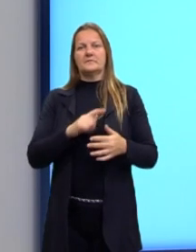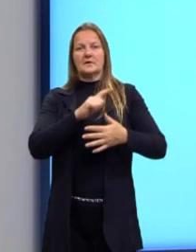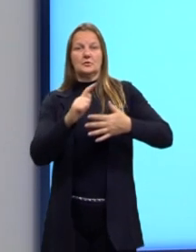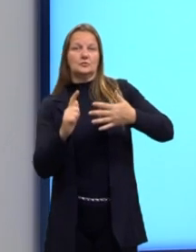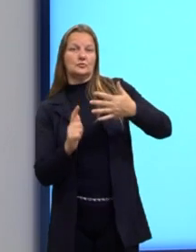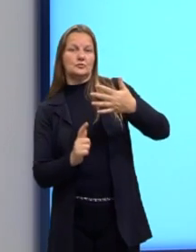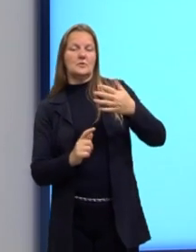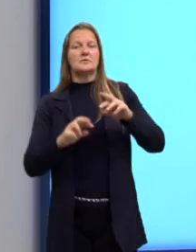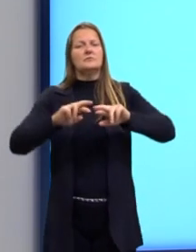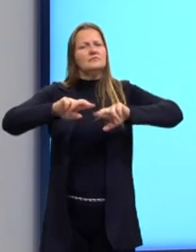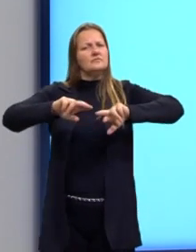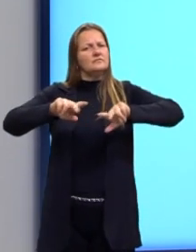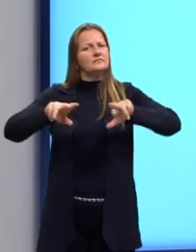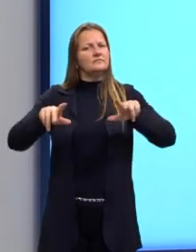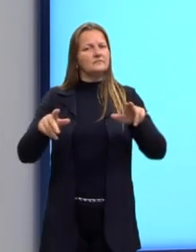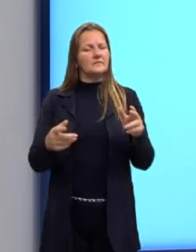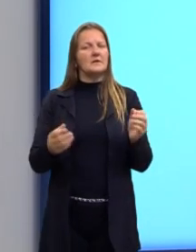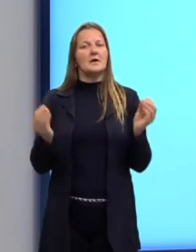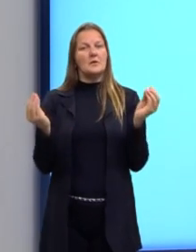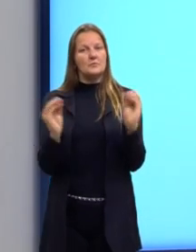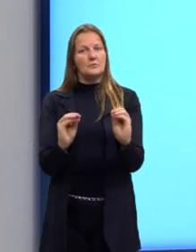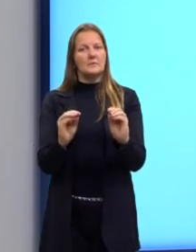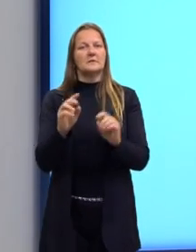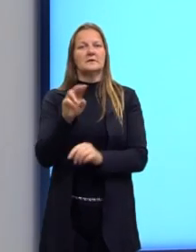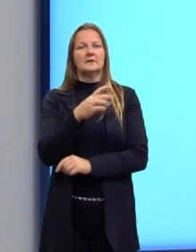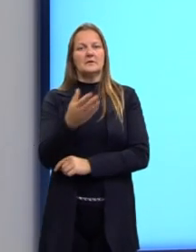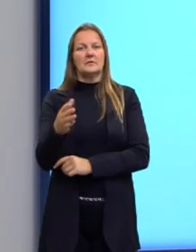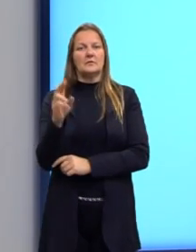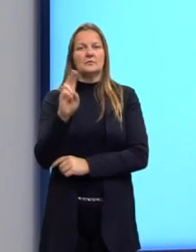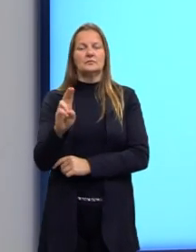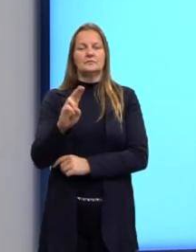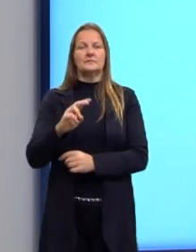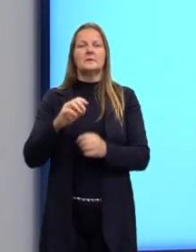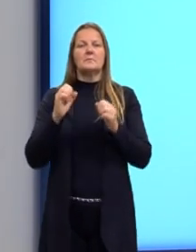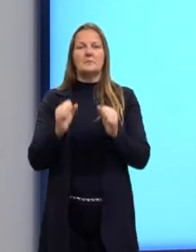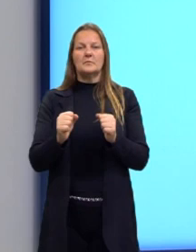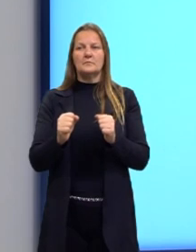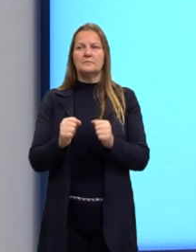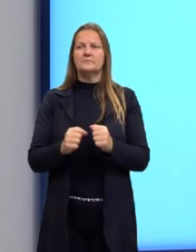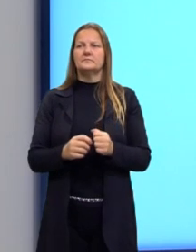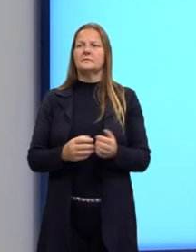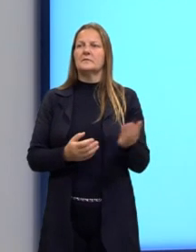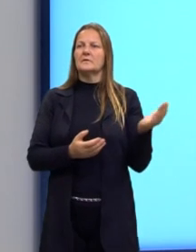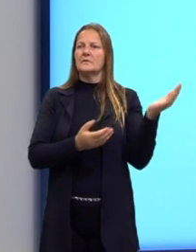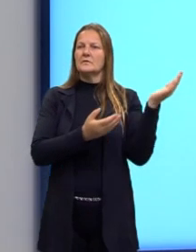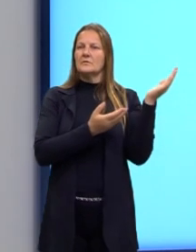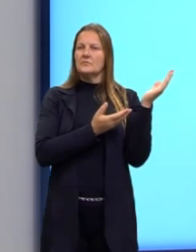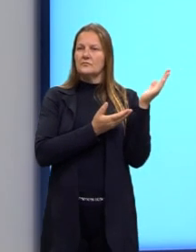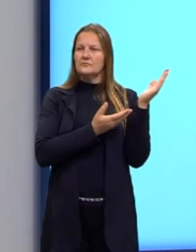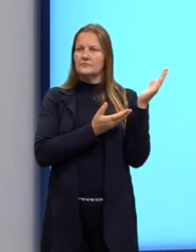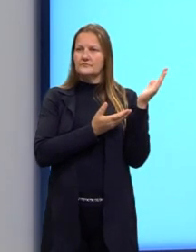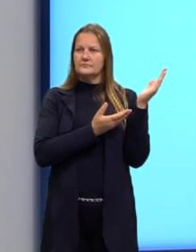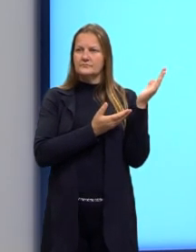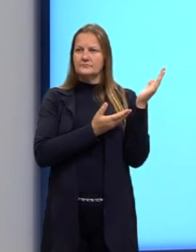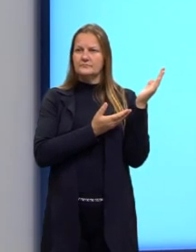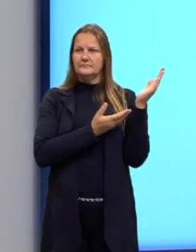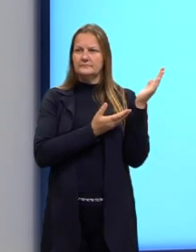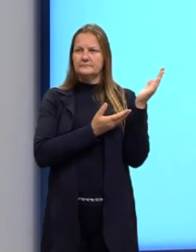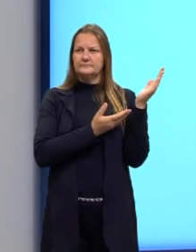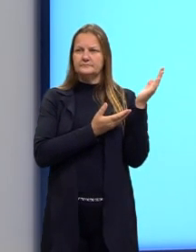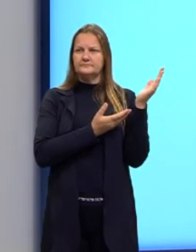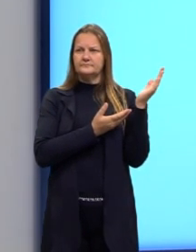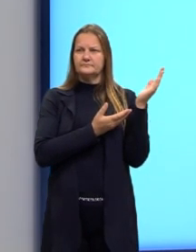tá em vários gêneros e também não podem ser traduzidas literalmente aqui é que tá o